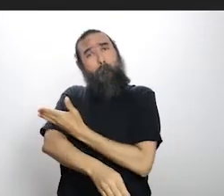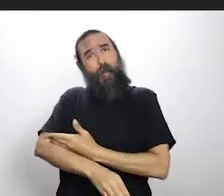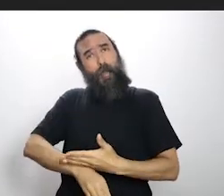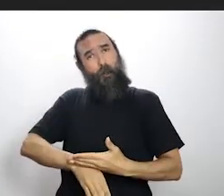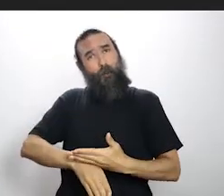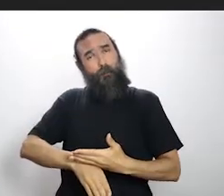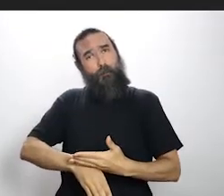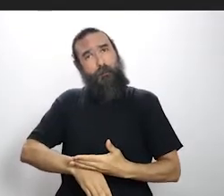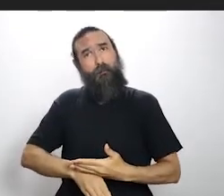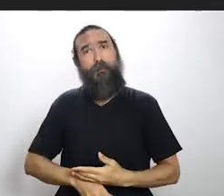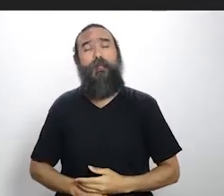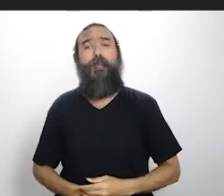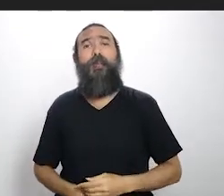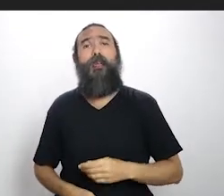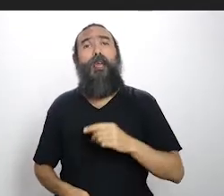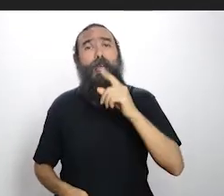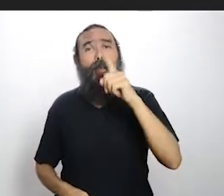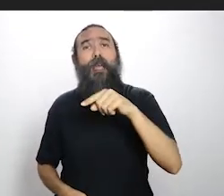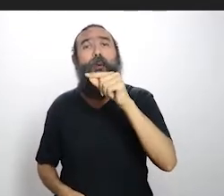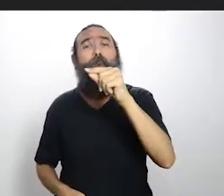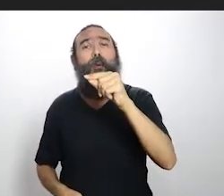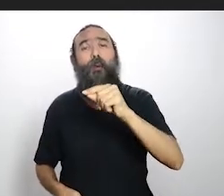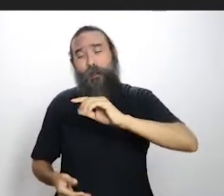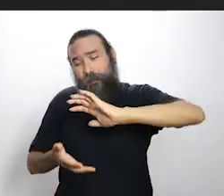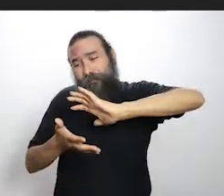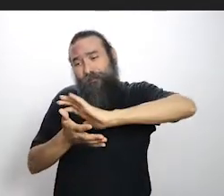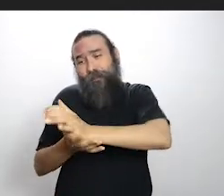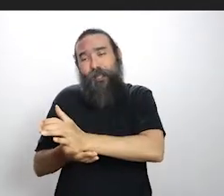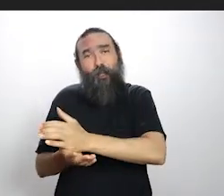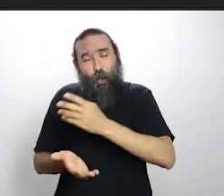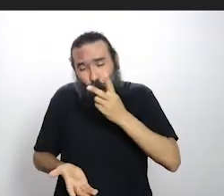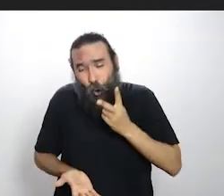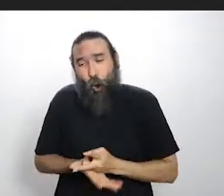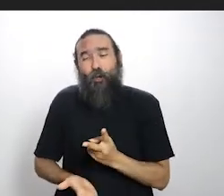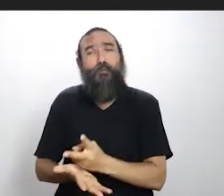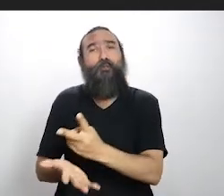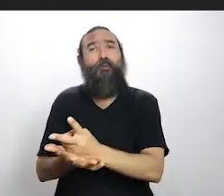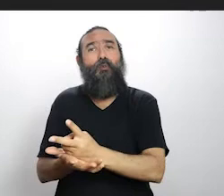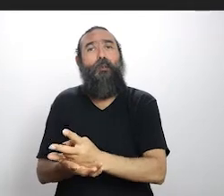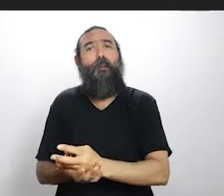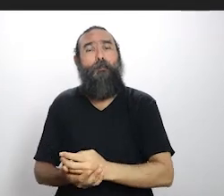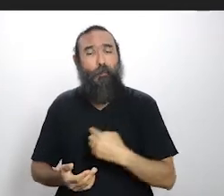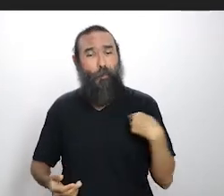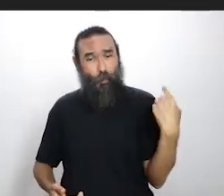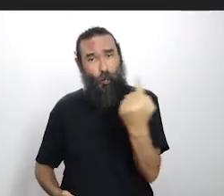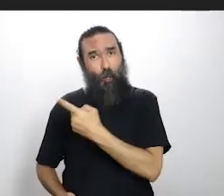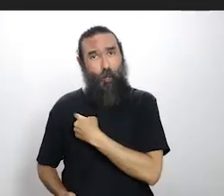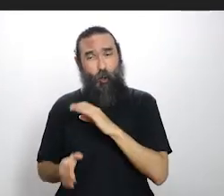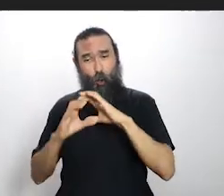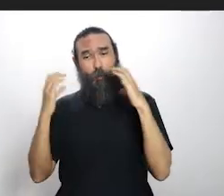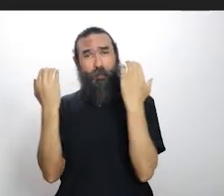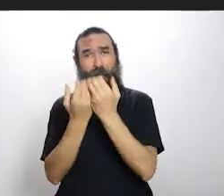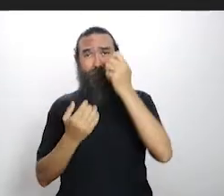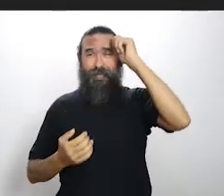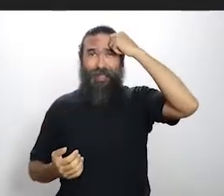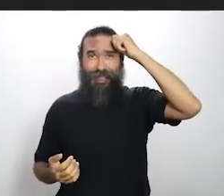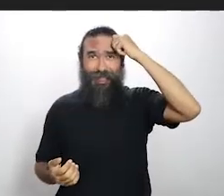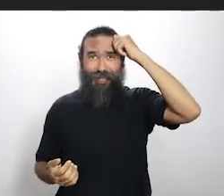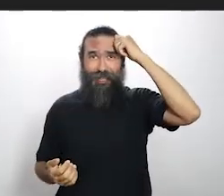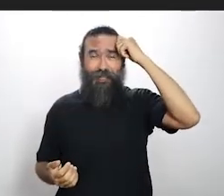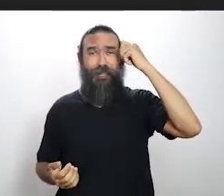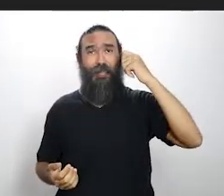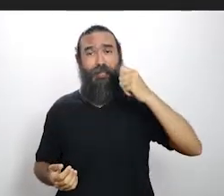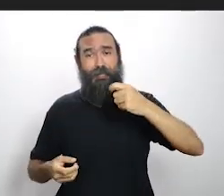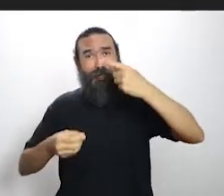E nós somos muito afetados por isso. A população negra nas cidades é drasticamente afetada por essa